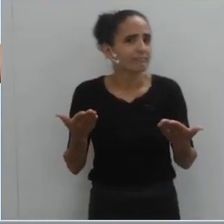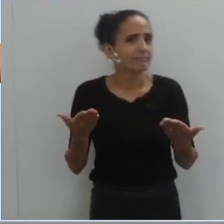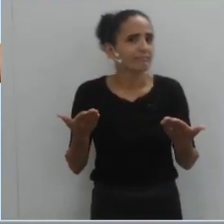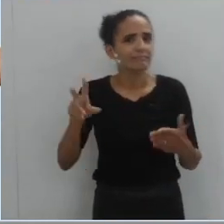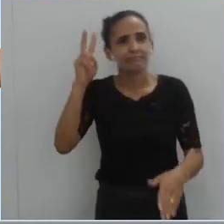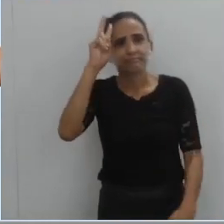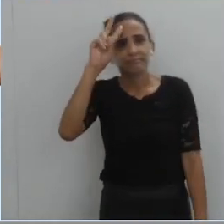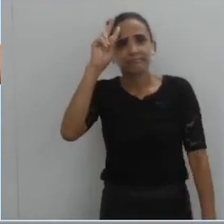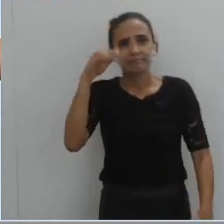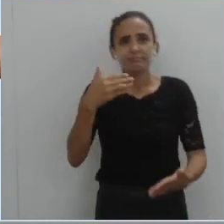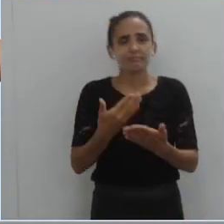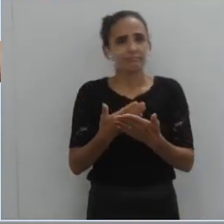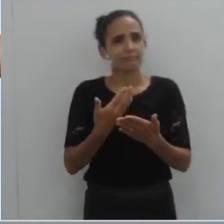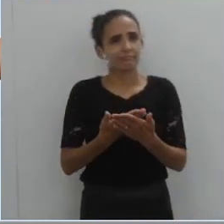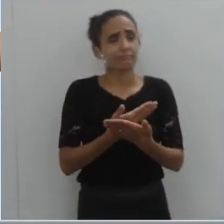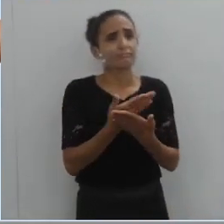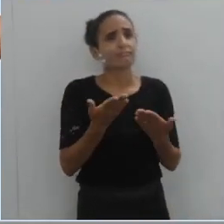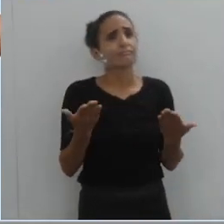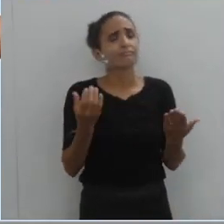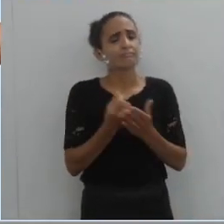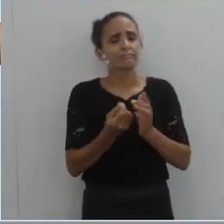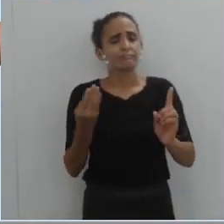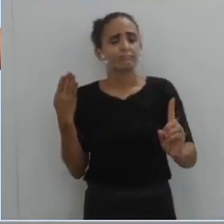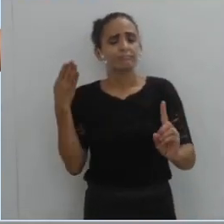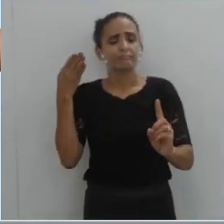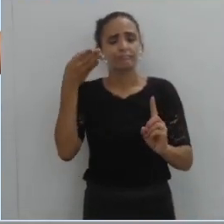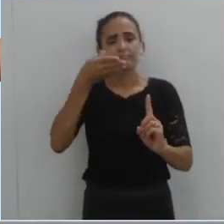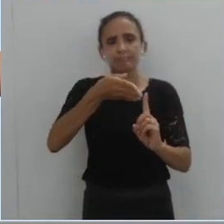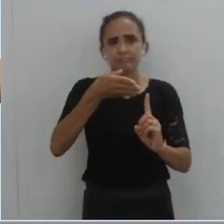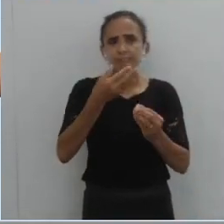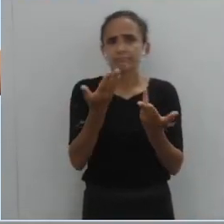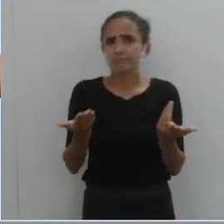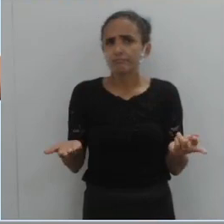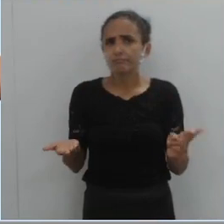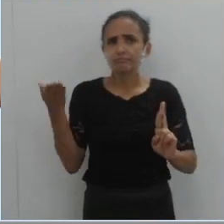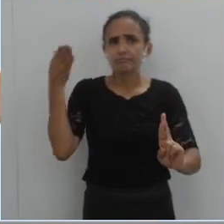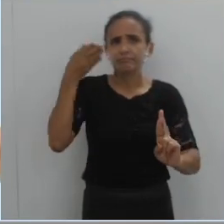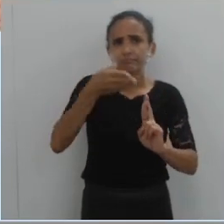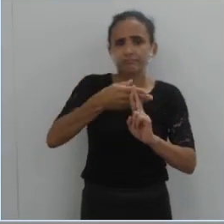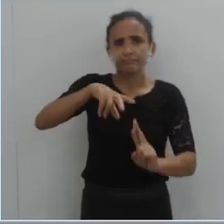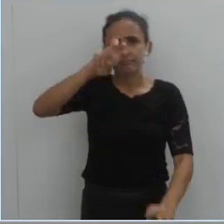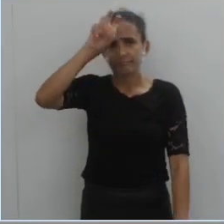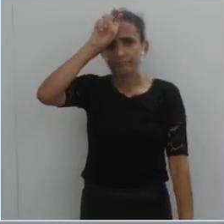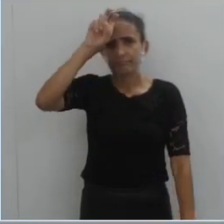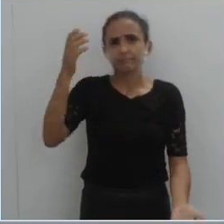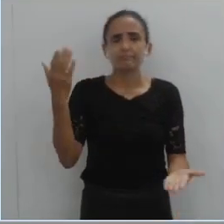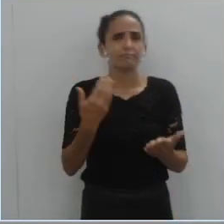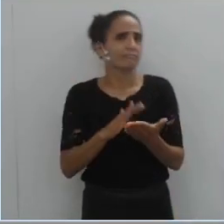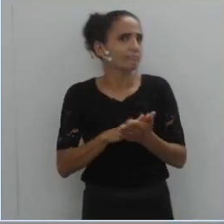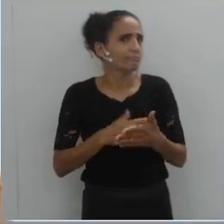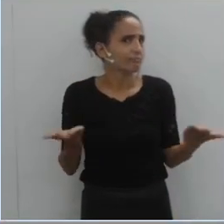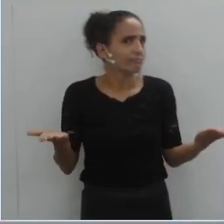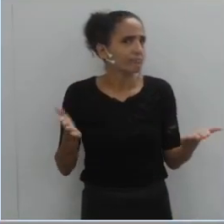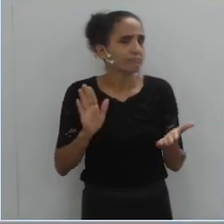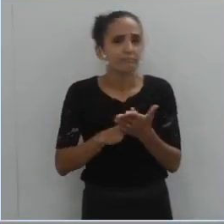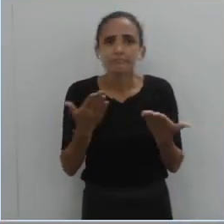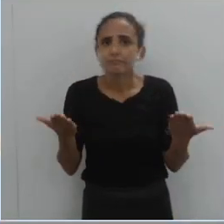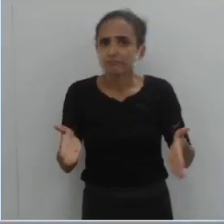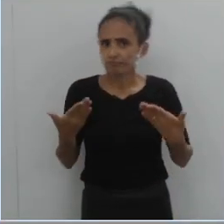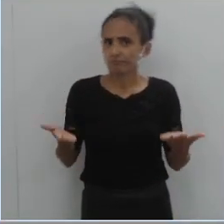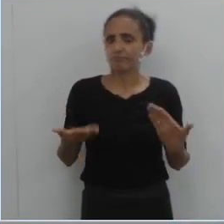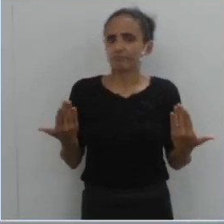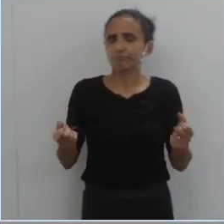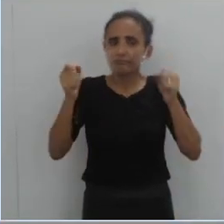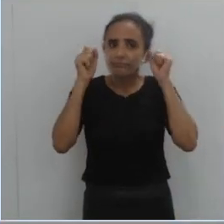Quando a gente estuda, quem era a figura central do Egito Antigo? Quem pode me dizer? Acorda, que a aula tá boa.